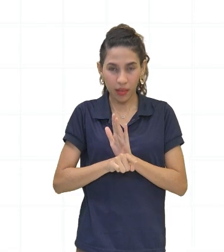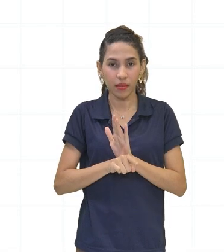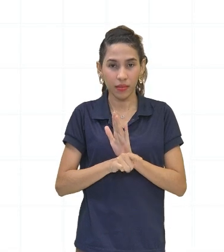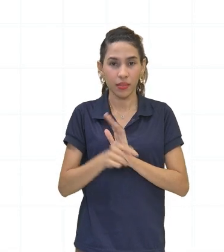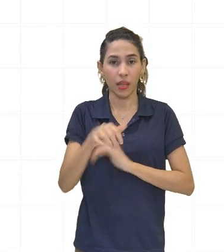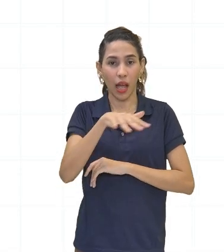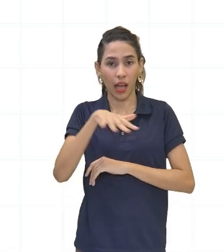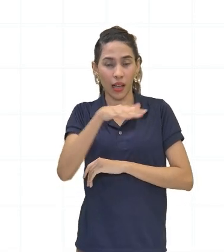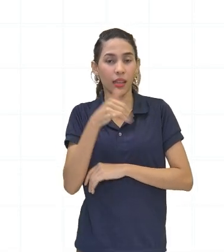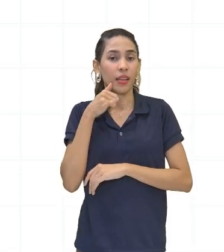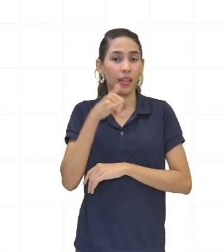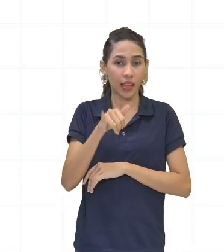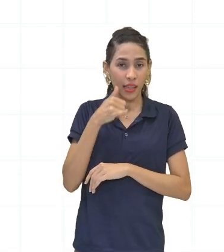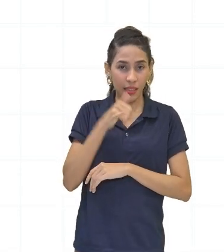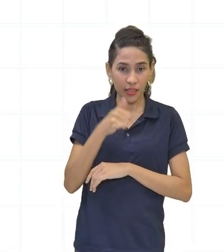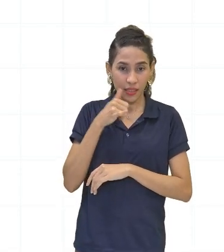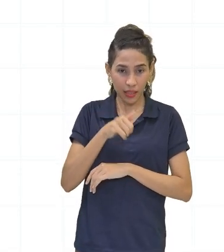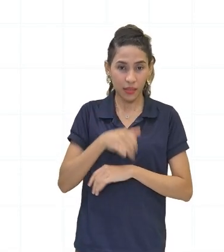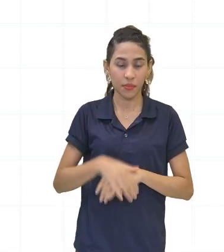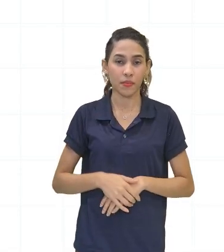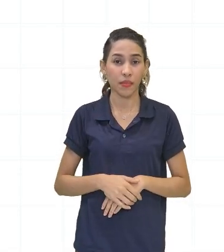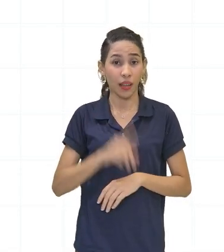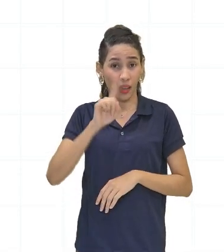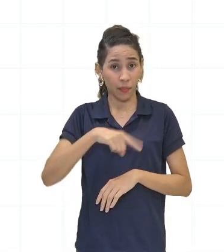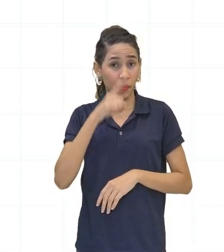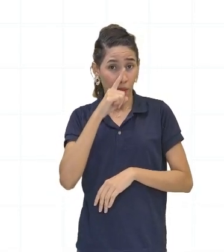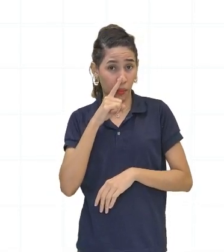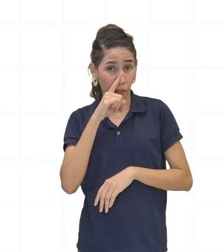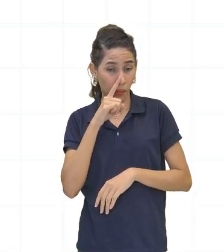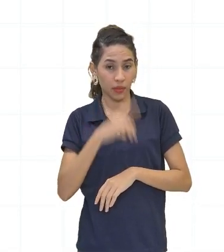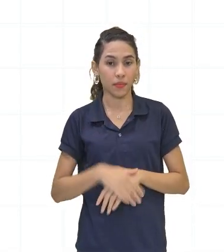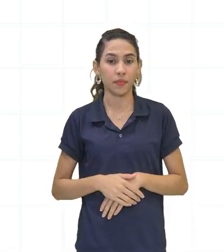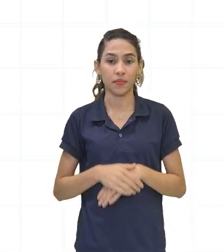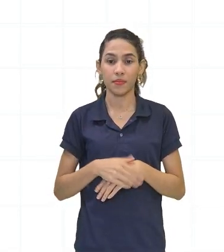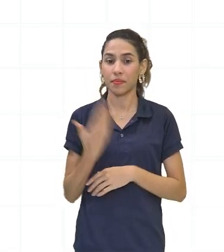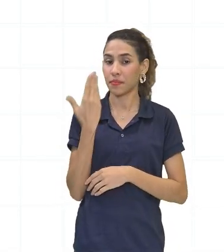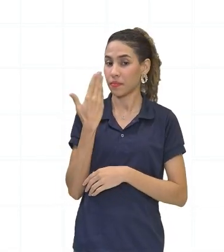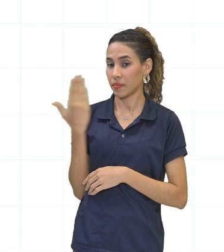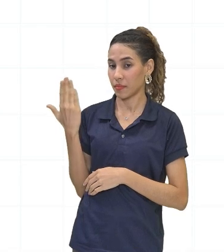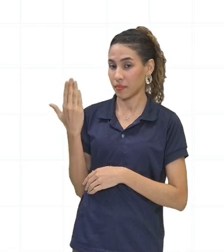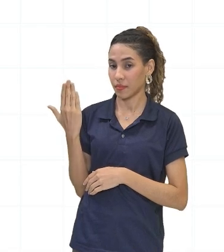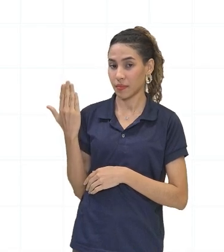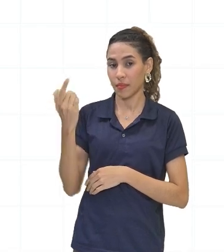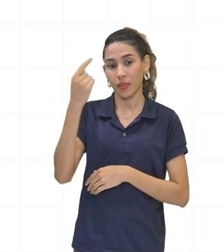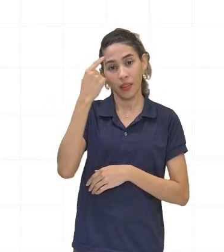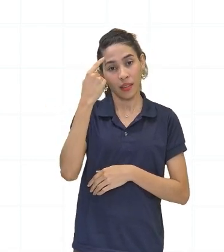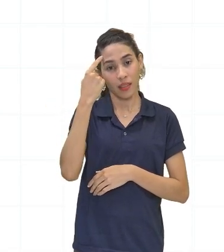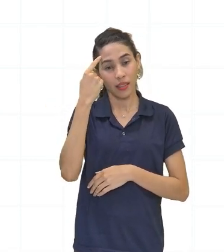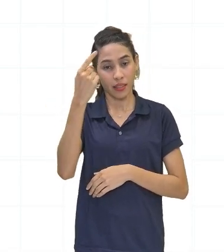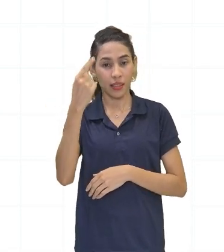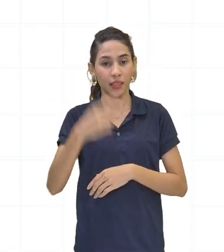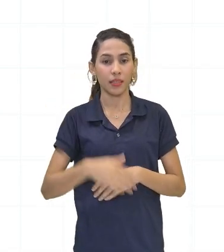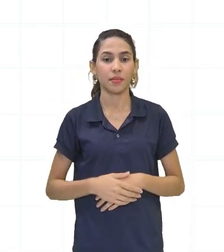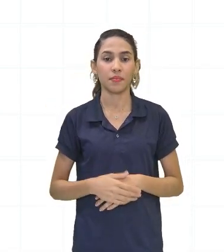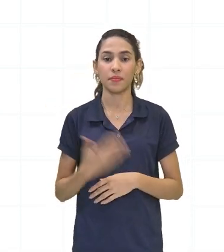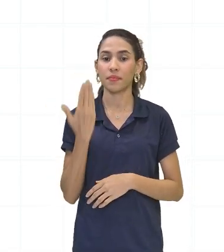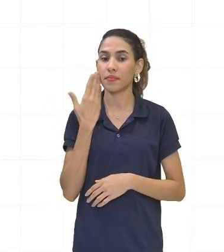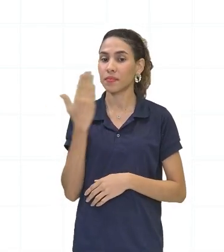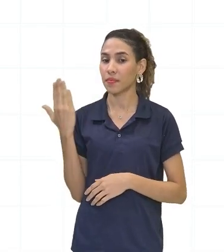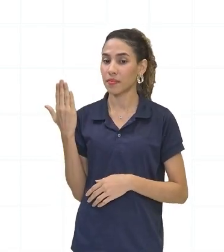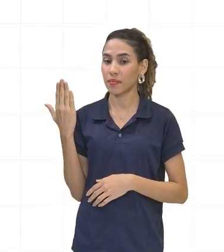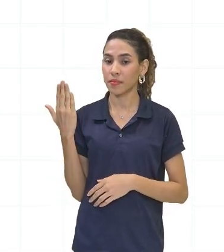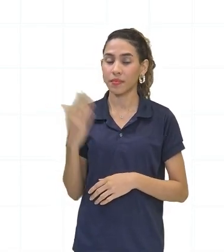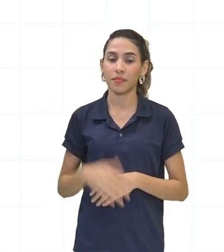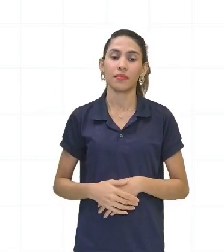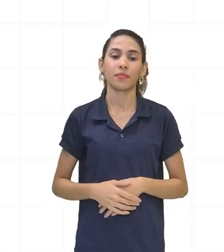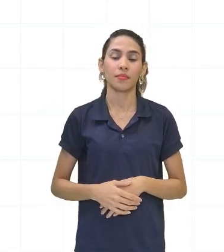ó, a ideia, como trouxe para você, a eletricidade está em todo o lado.